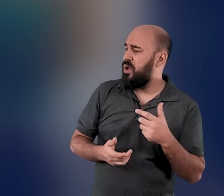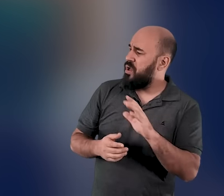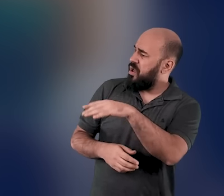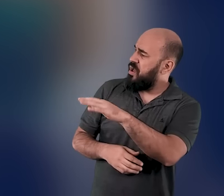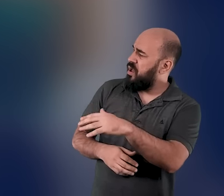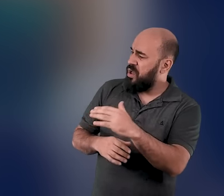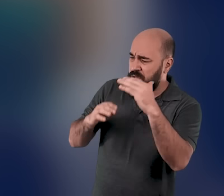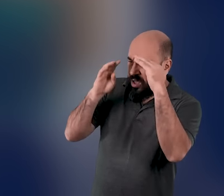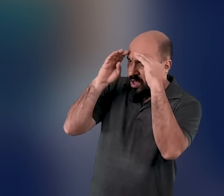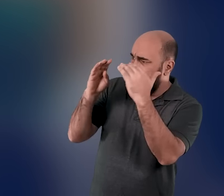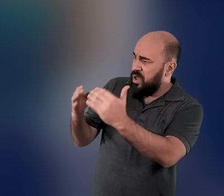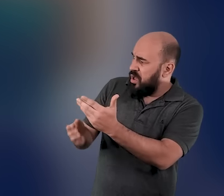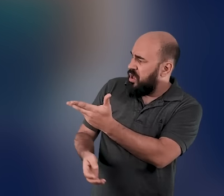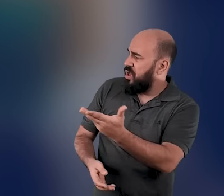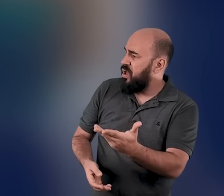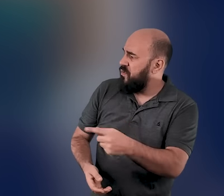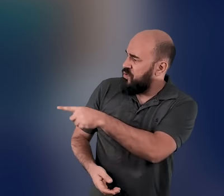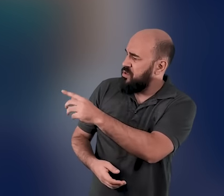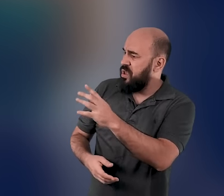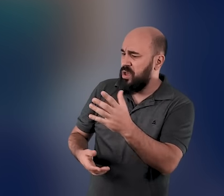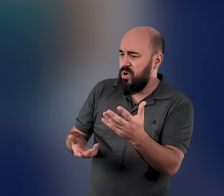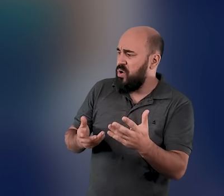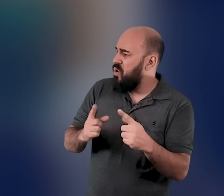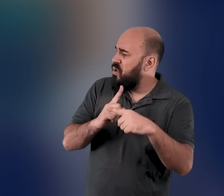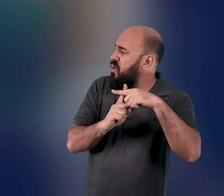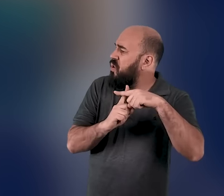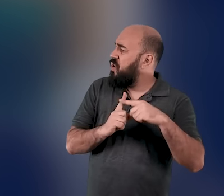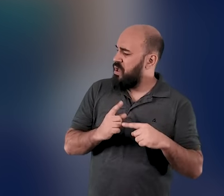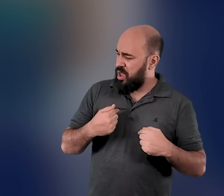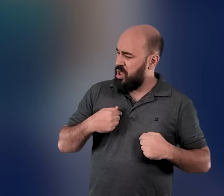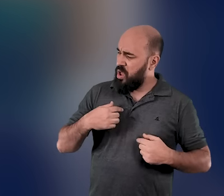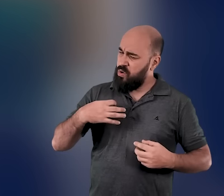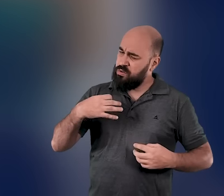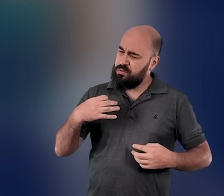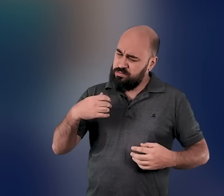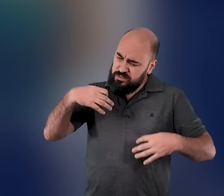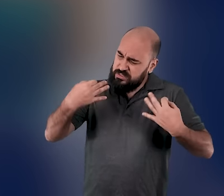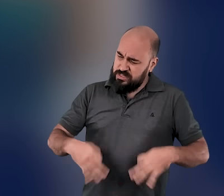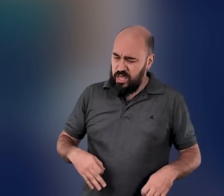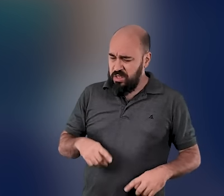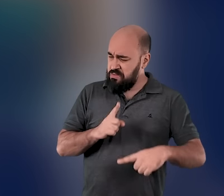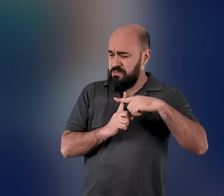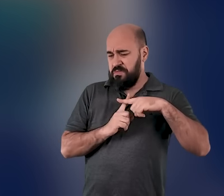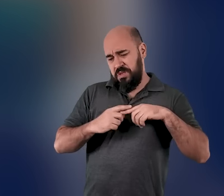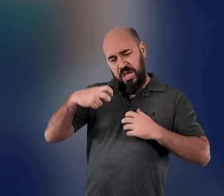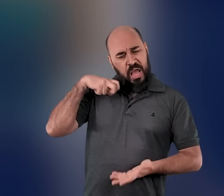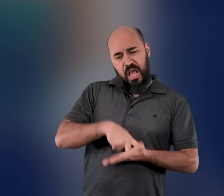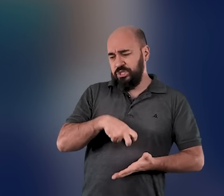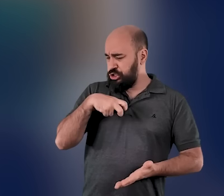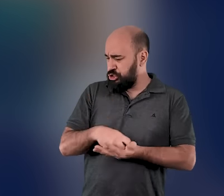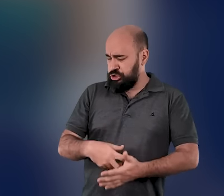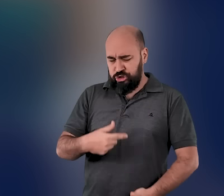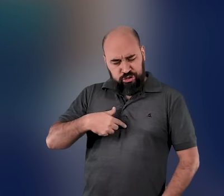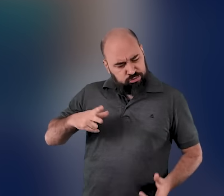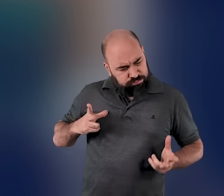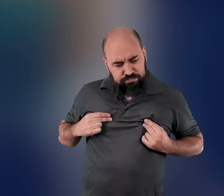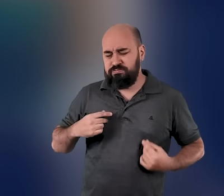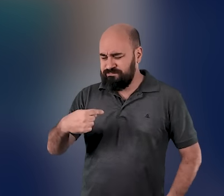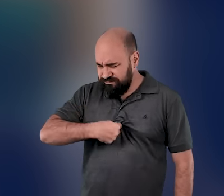sob igual sentença. A nossa punição é justa, porque estamos recebendo o castigo que os nossos atos merecem,